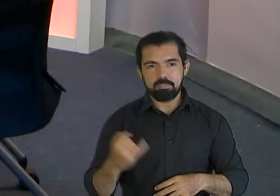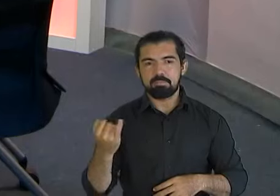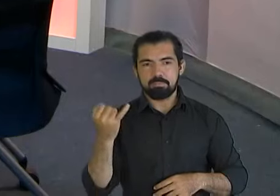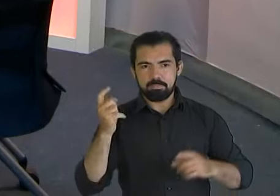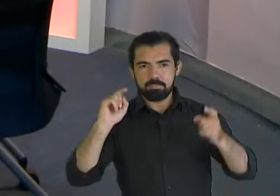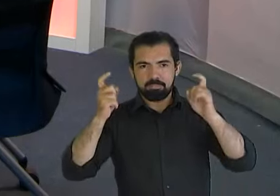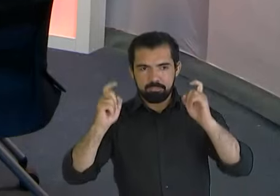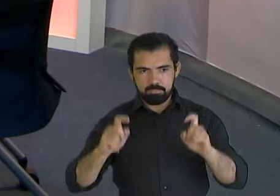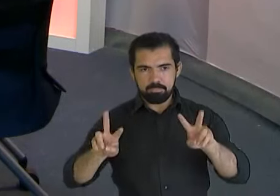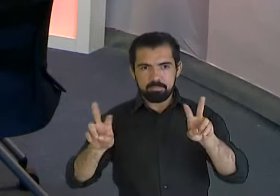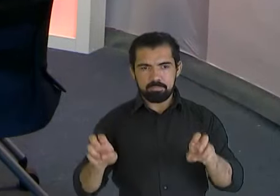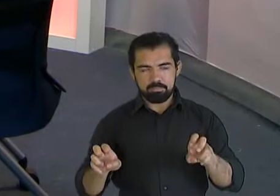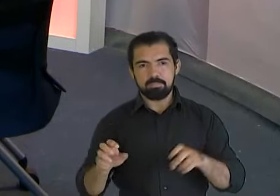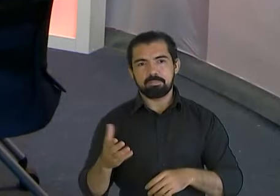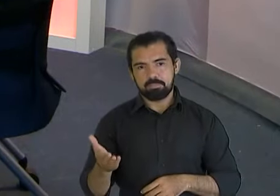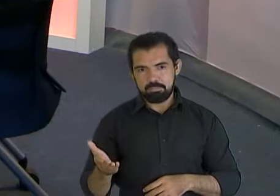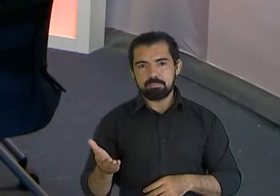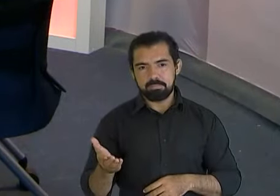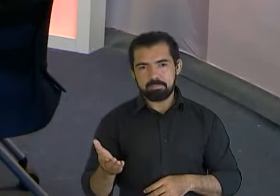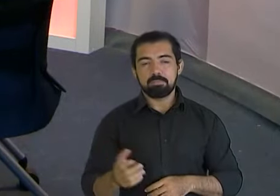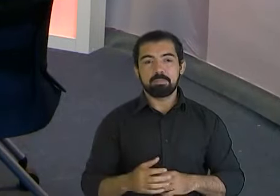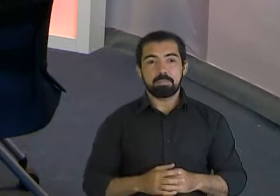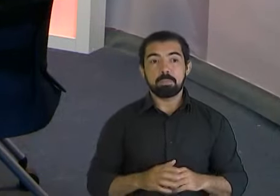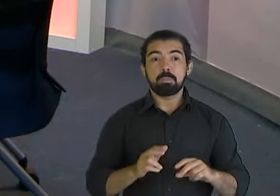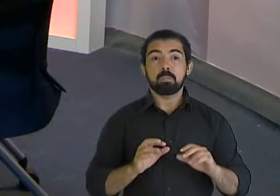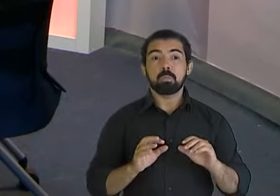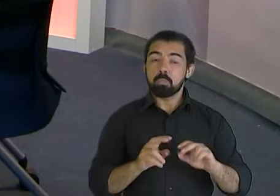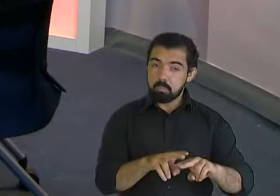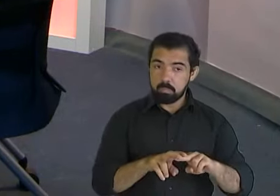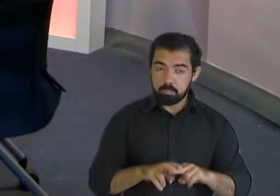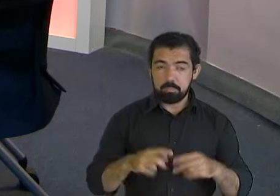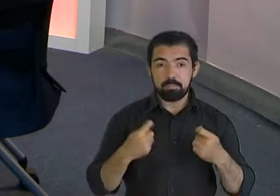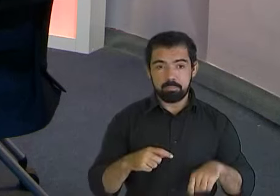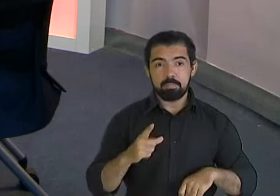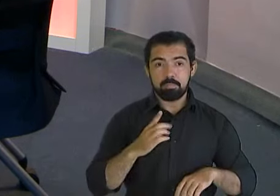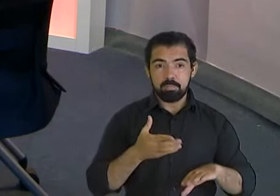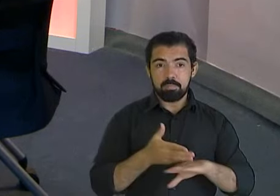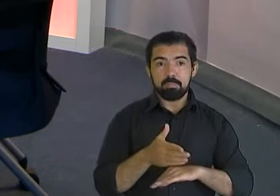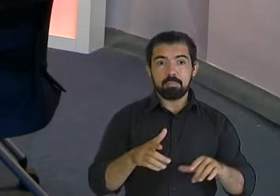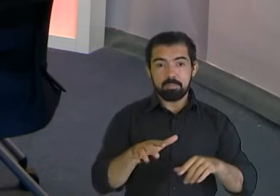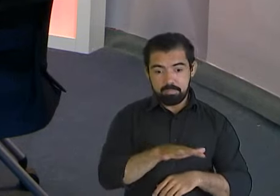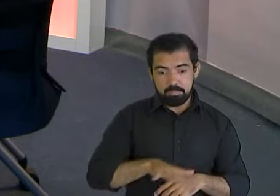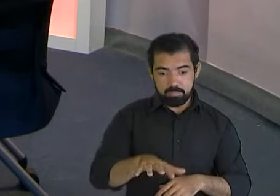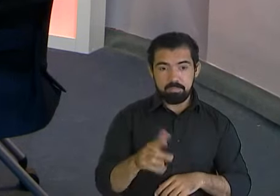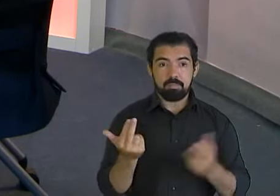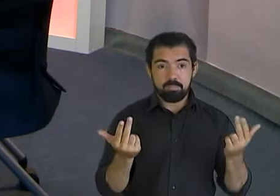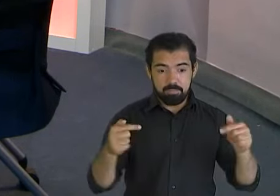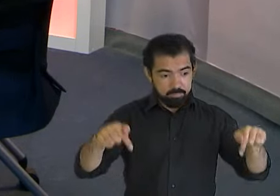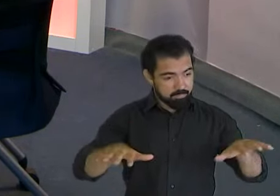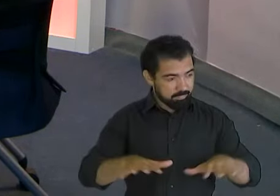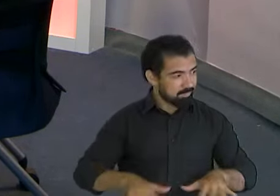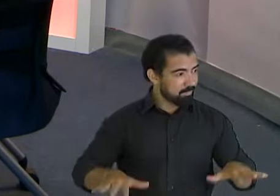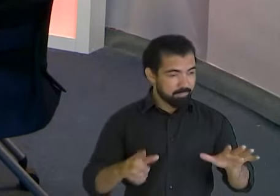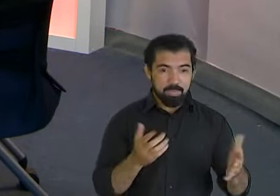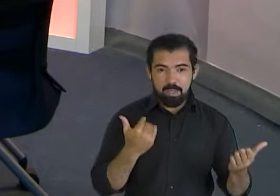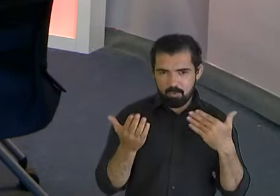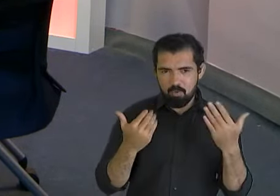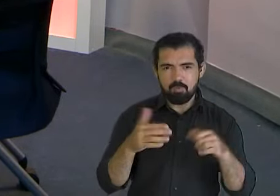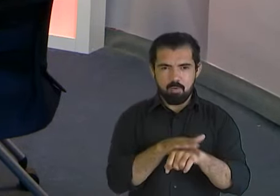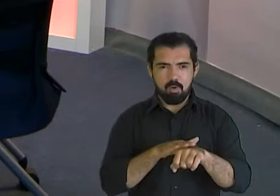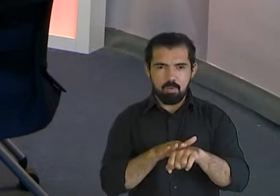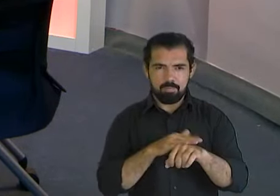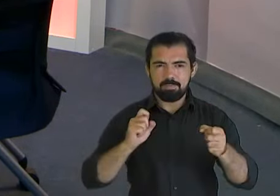a temática, então, por exemplo, daí a necessidade de nós termos mais espaço com o que nós estamos tendo agora, né, para